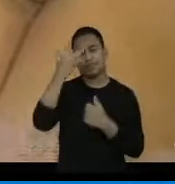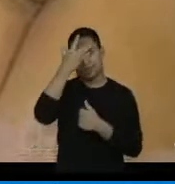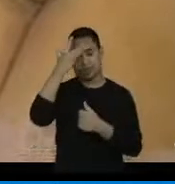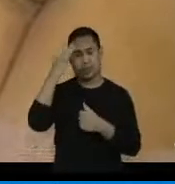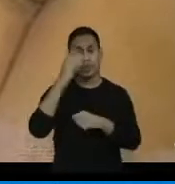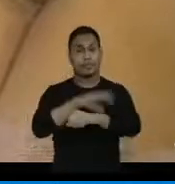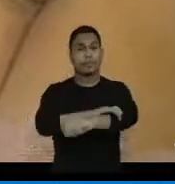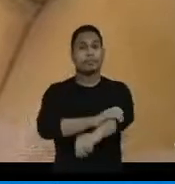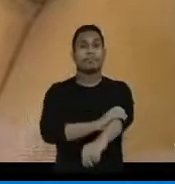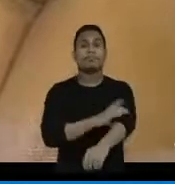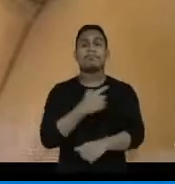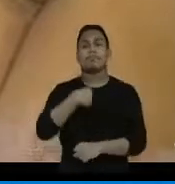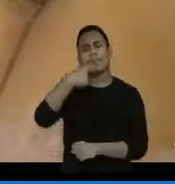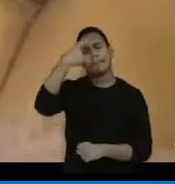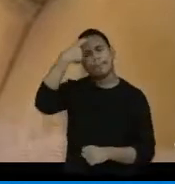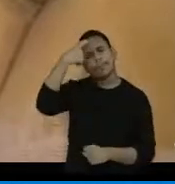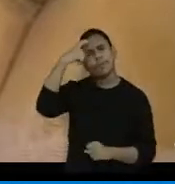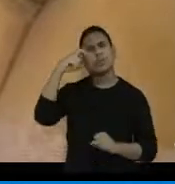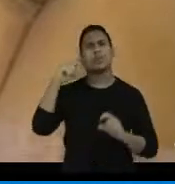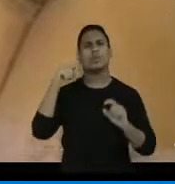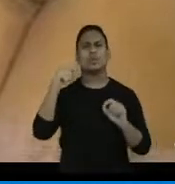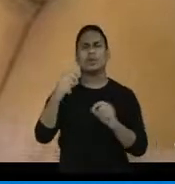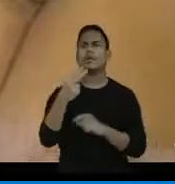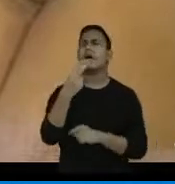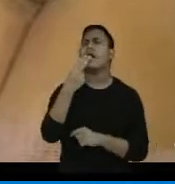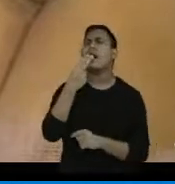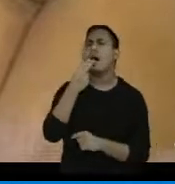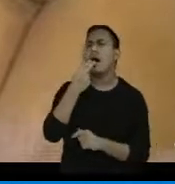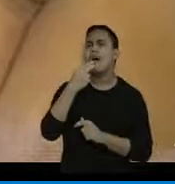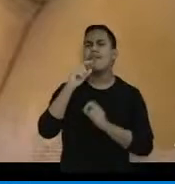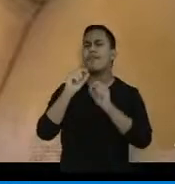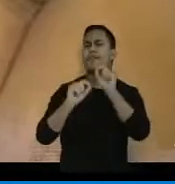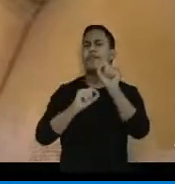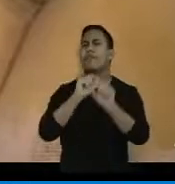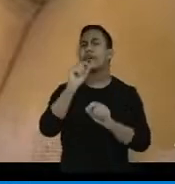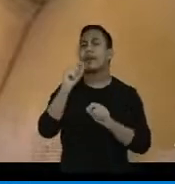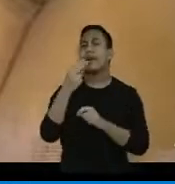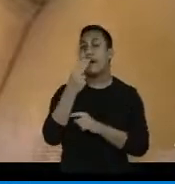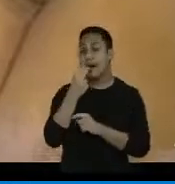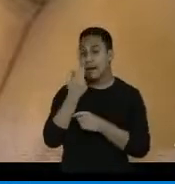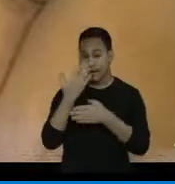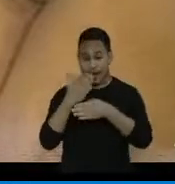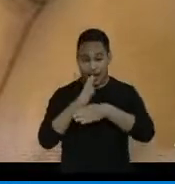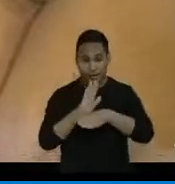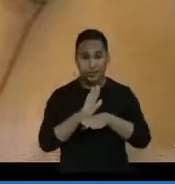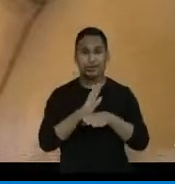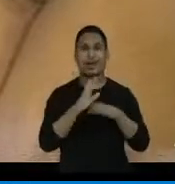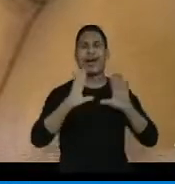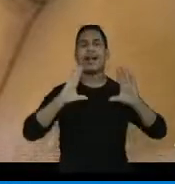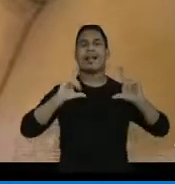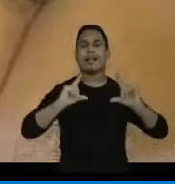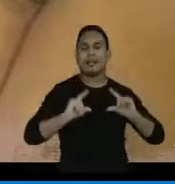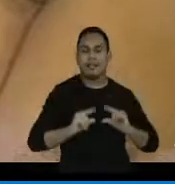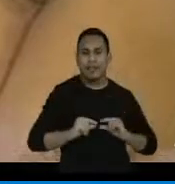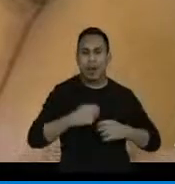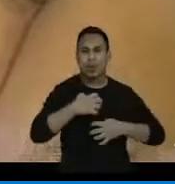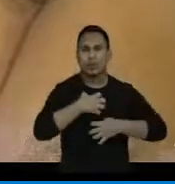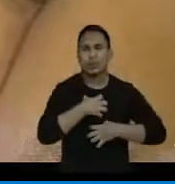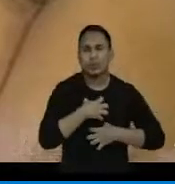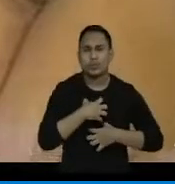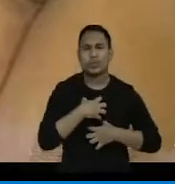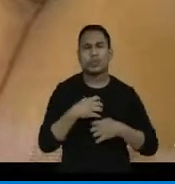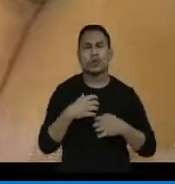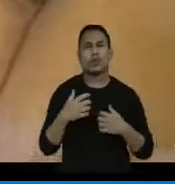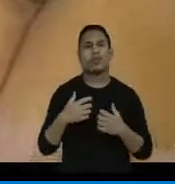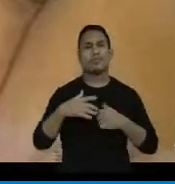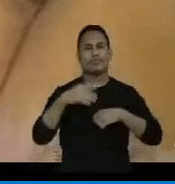nutrição pode fazer para amenizar os sintomas da fibromialgia, já que não existe um remédio específico para a fibromialgia,